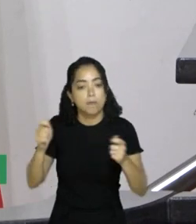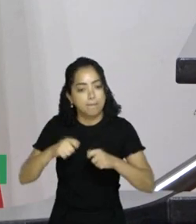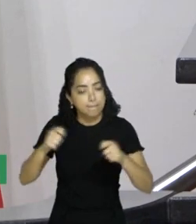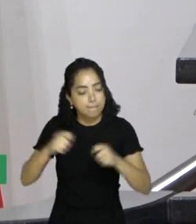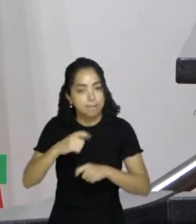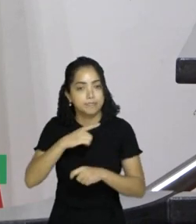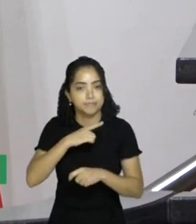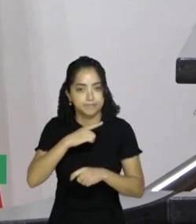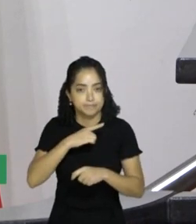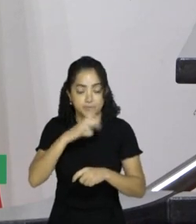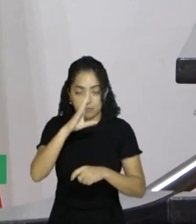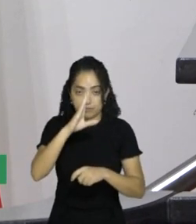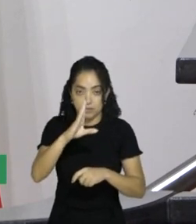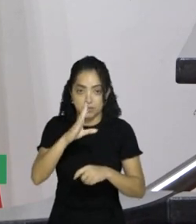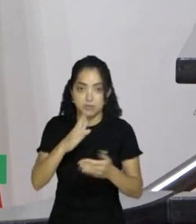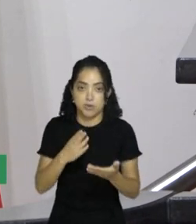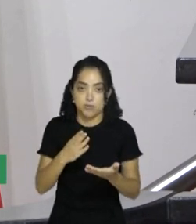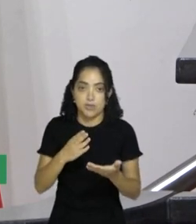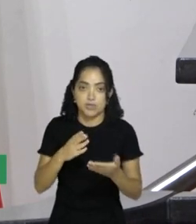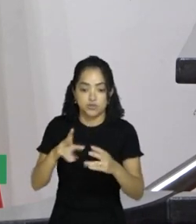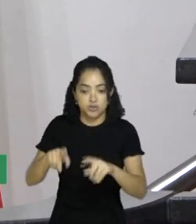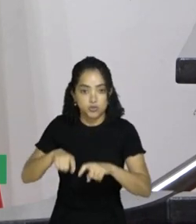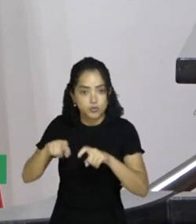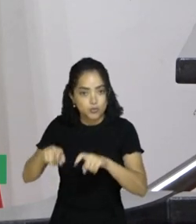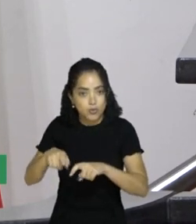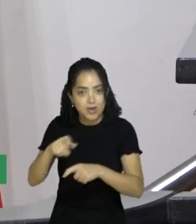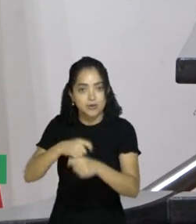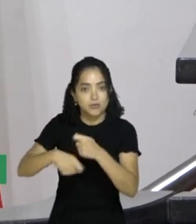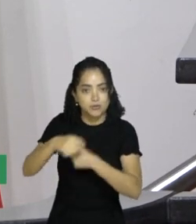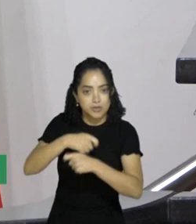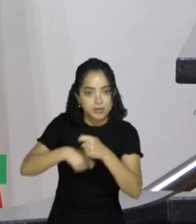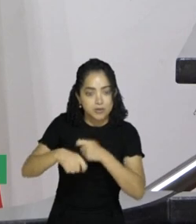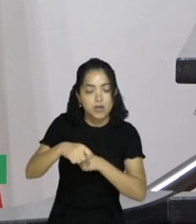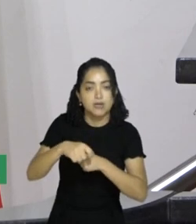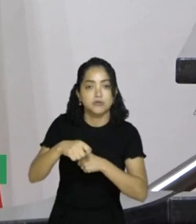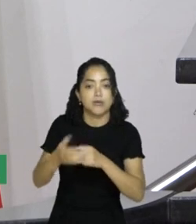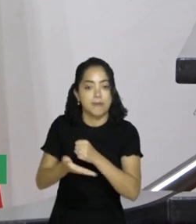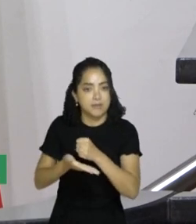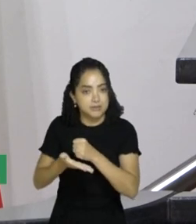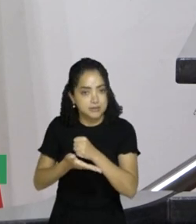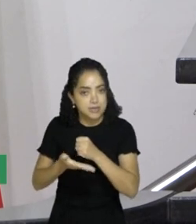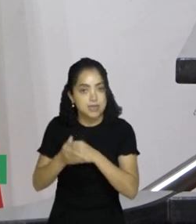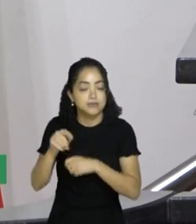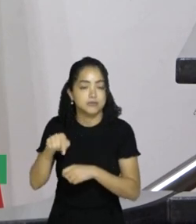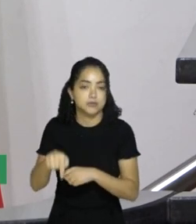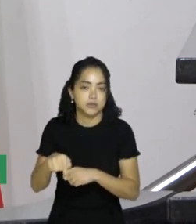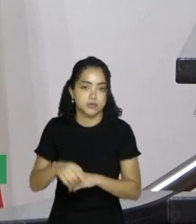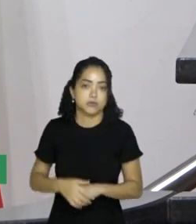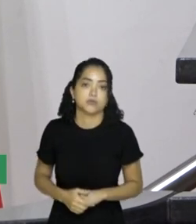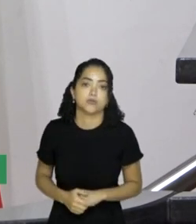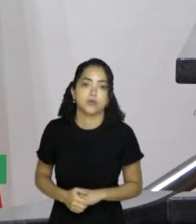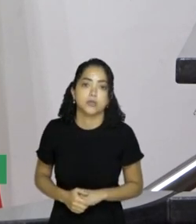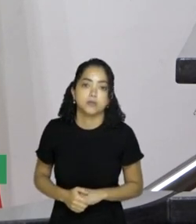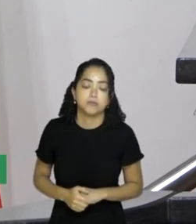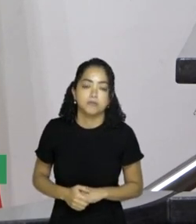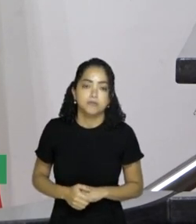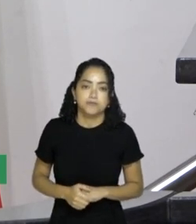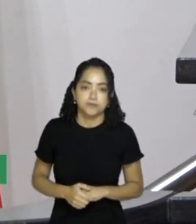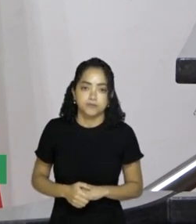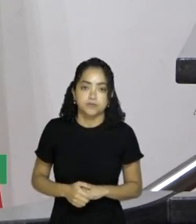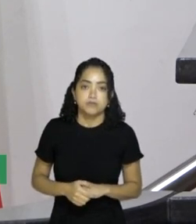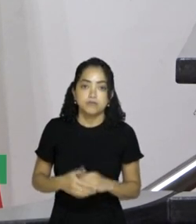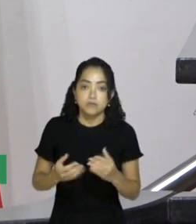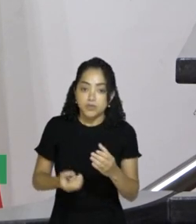principalmente no agronegócio nossa economia é baseada principalmente no agronegócio e isso no Agro diretamente